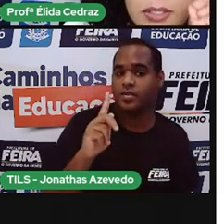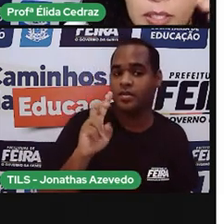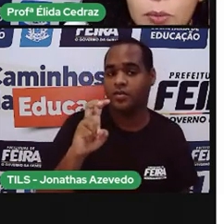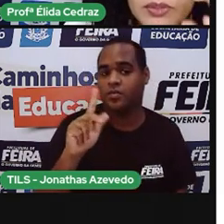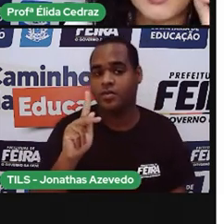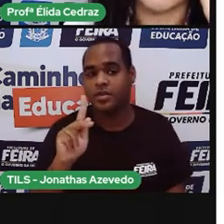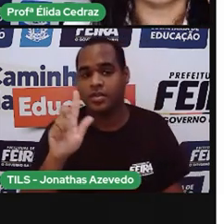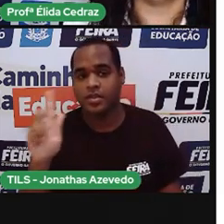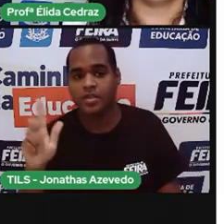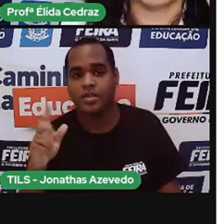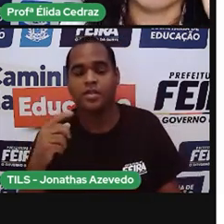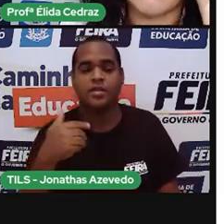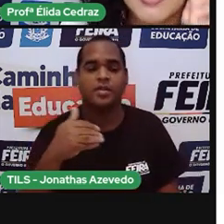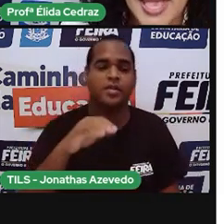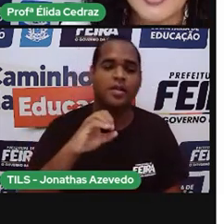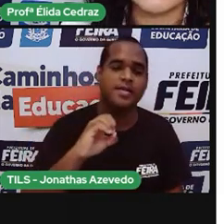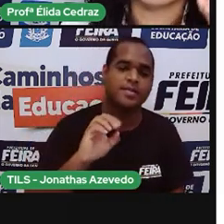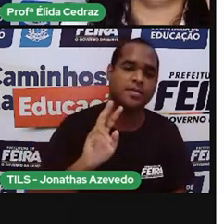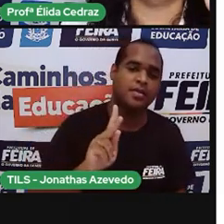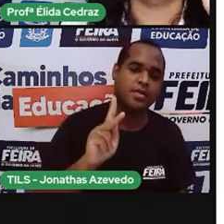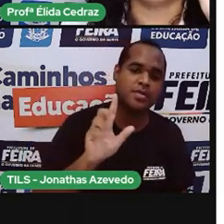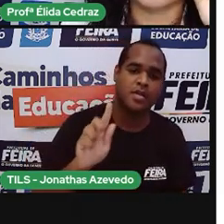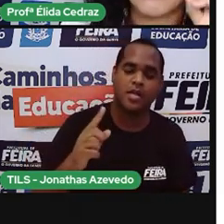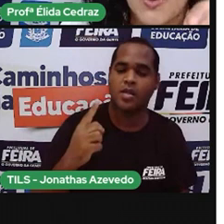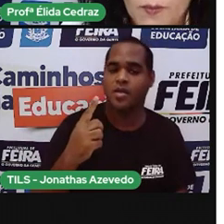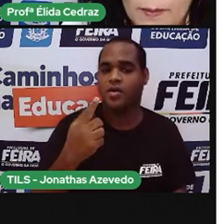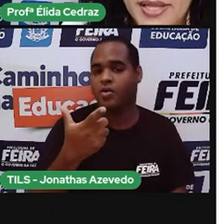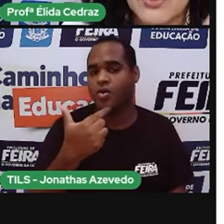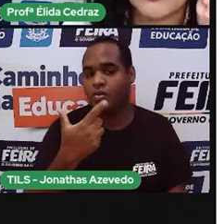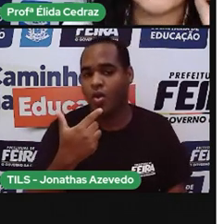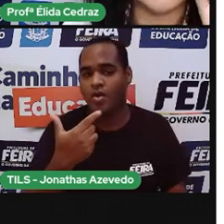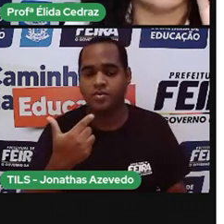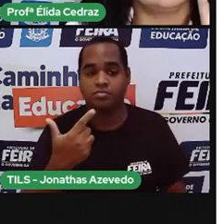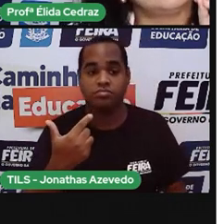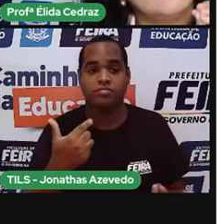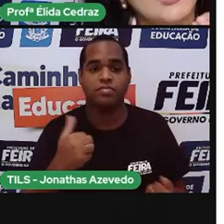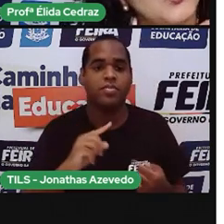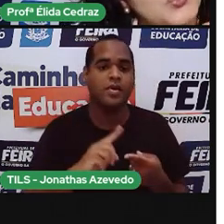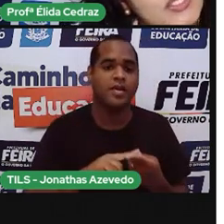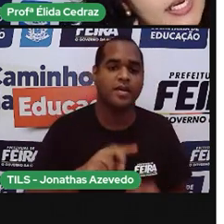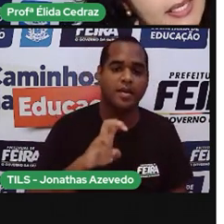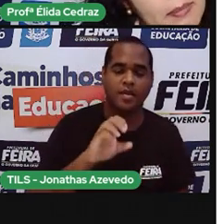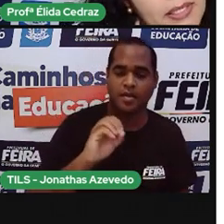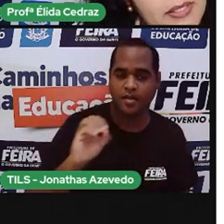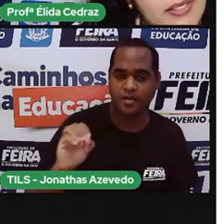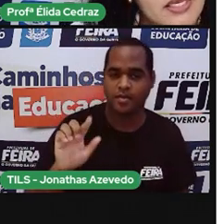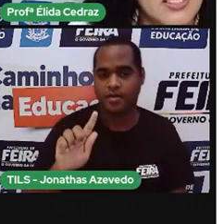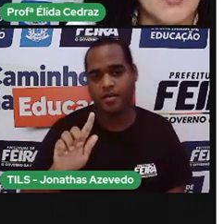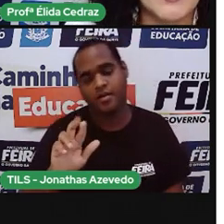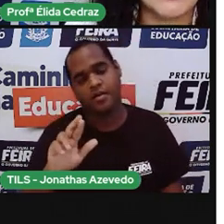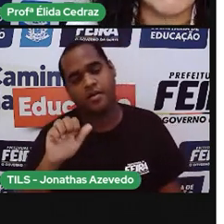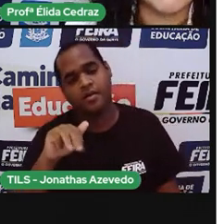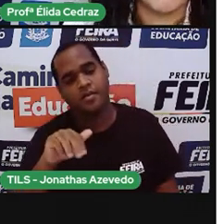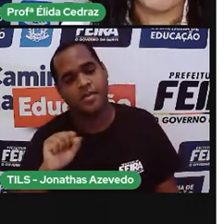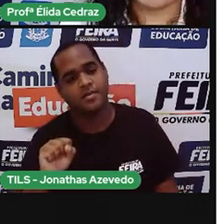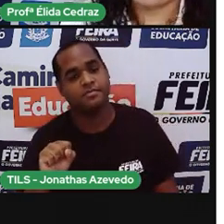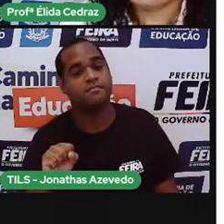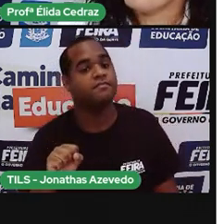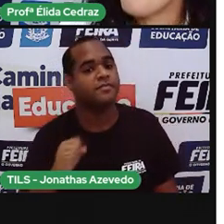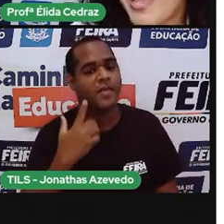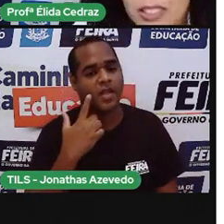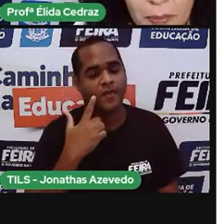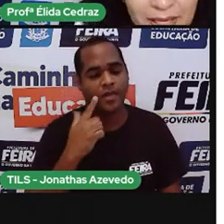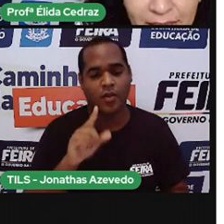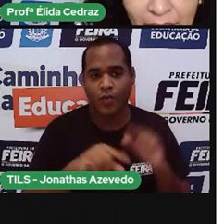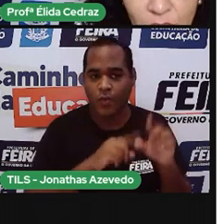2 quilos, 5 quilos, 10 quilos, uma dúzia e 500 gramas. Você vai ver qual é o